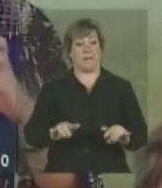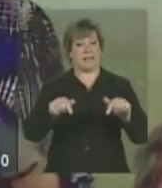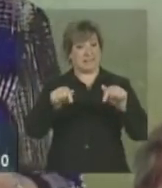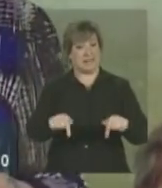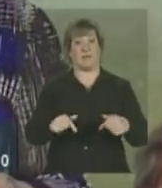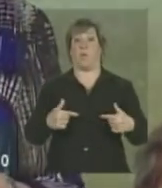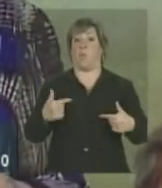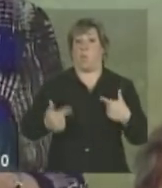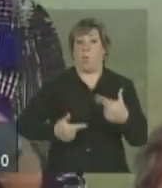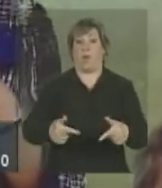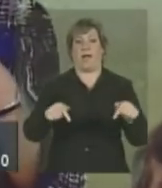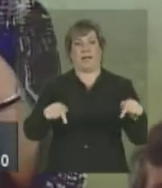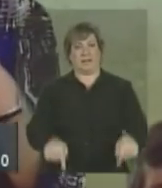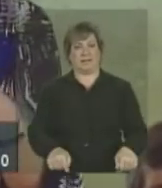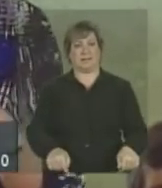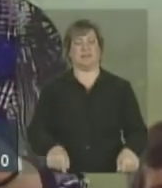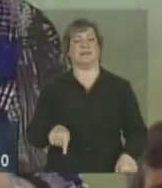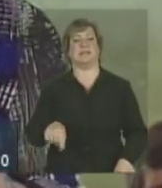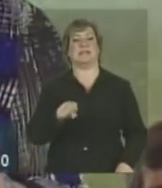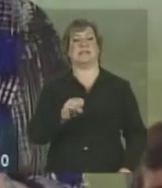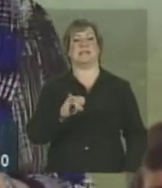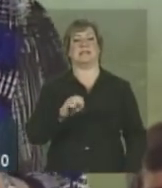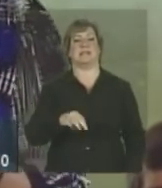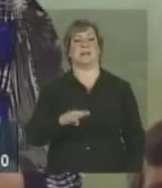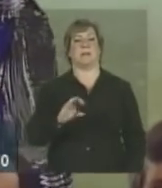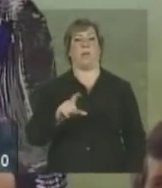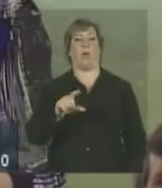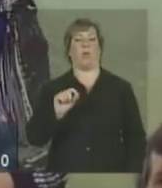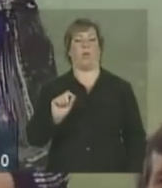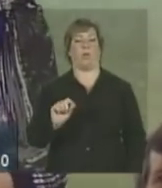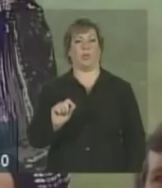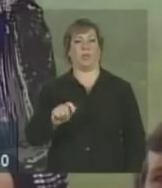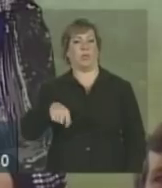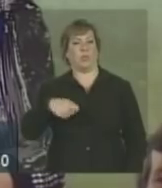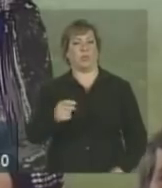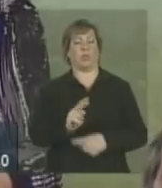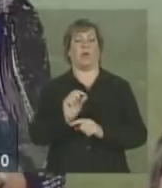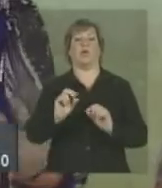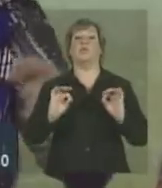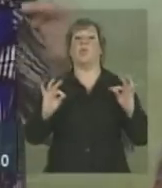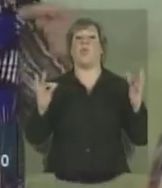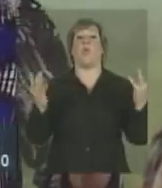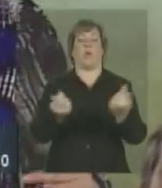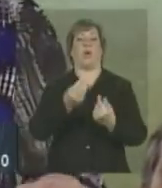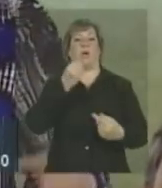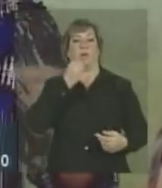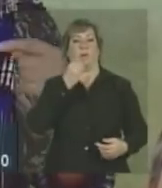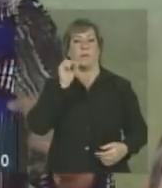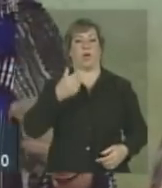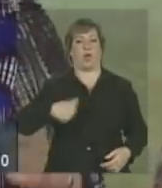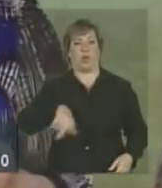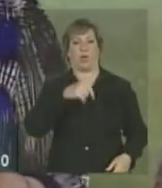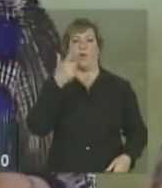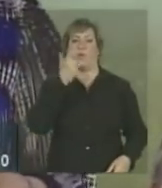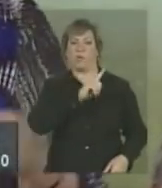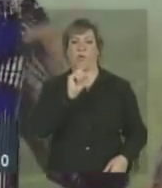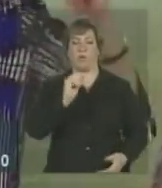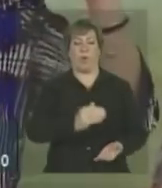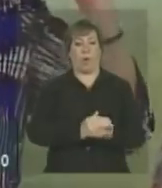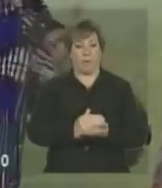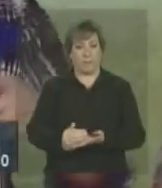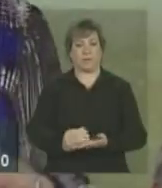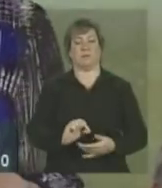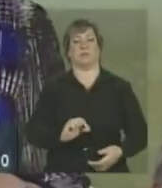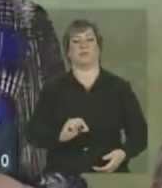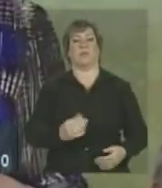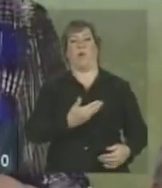Essa luta aqui, ela é simbólica de todas as oportunidades que nós conseguimos, a partir do